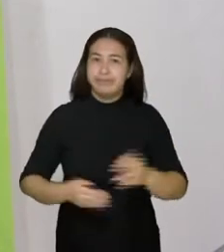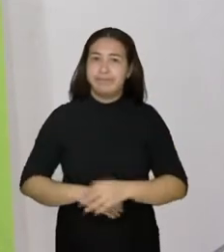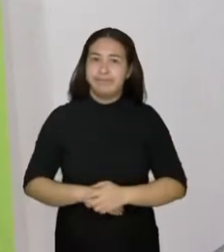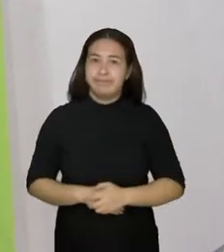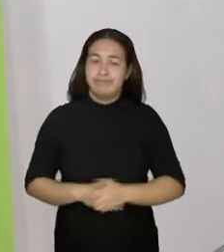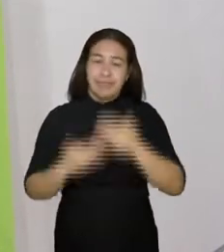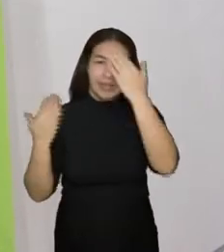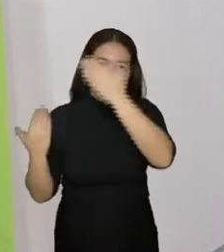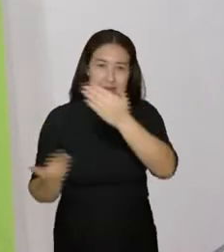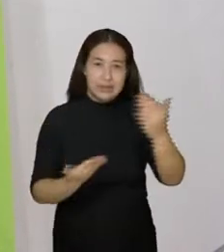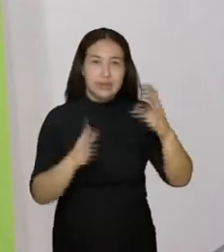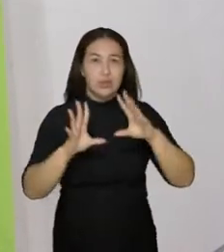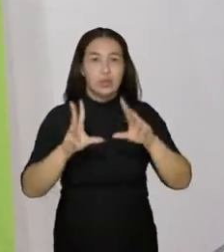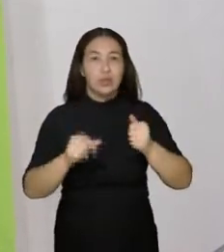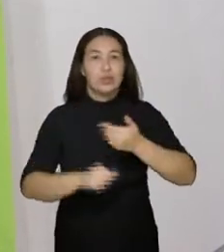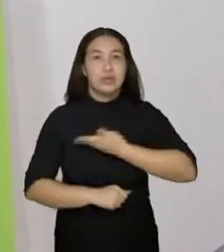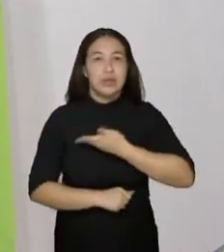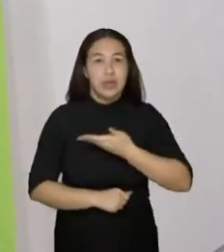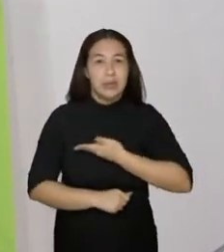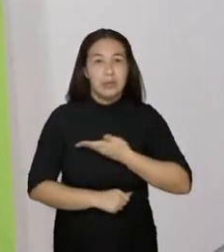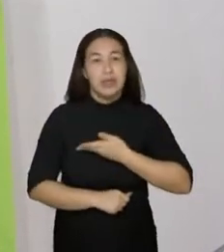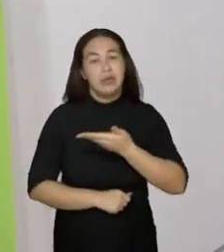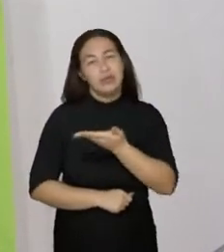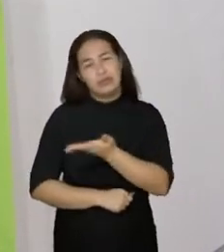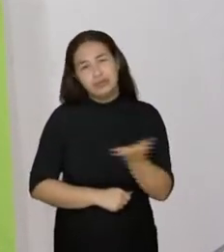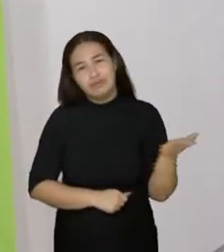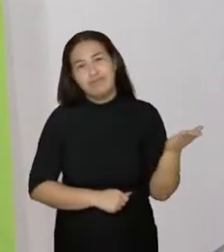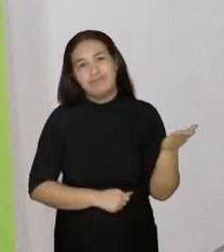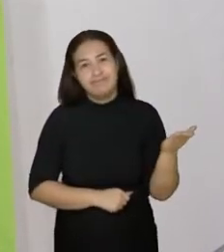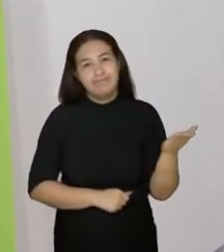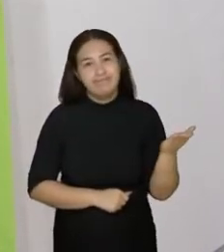aos amigos que sempre nos tinham